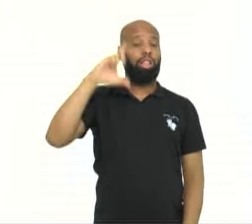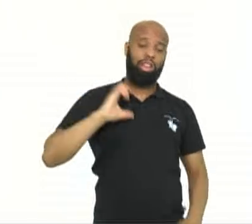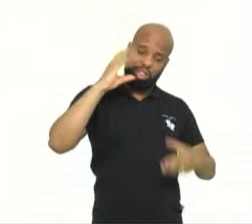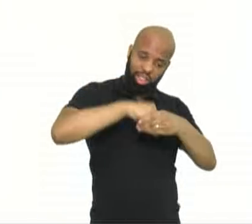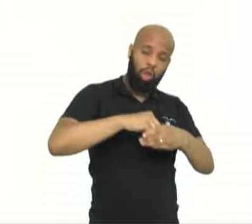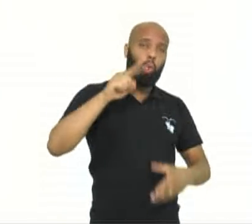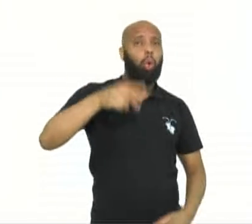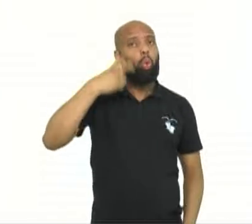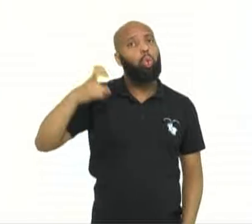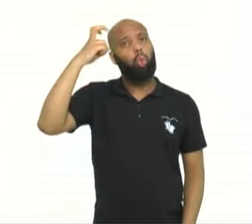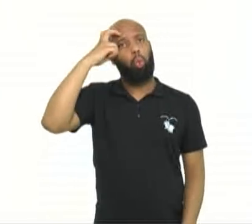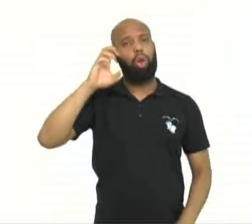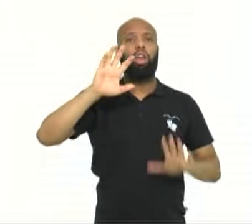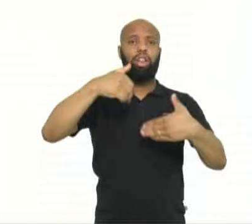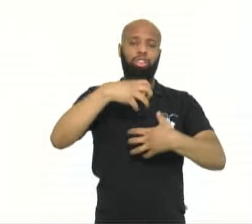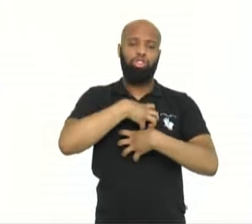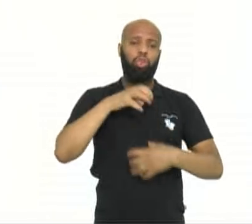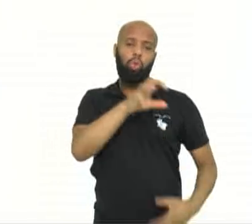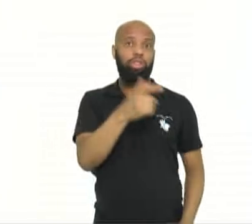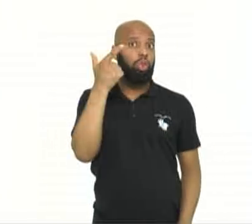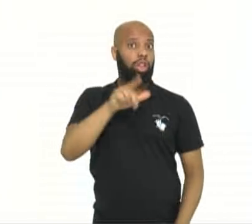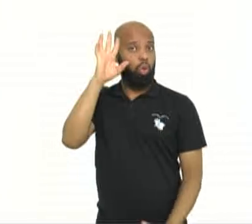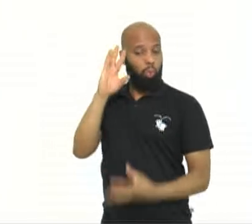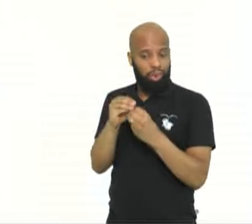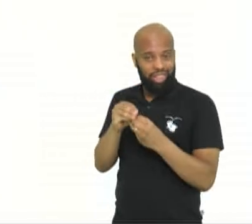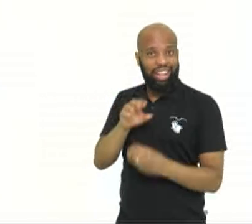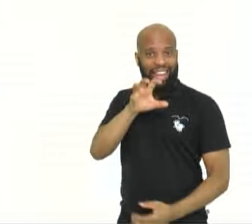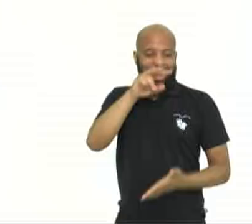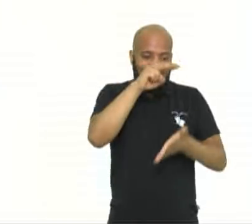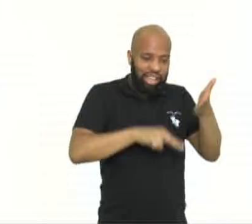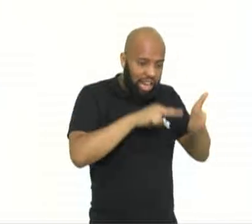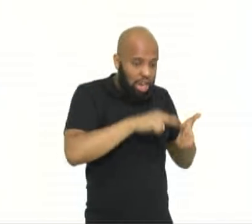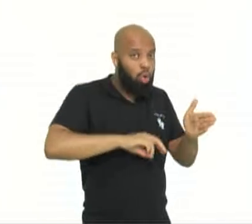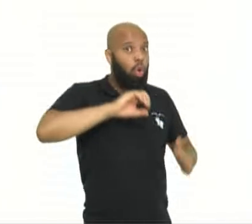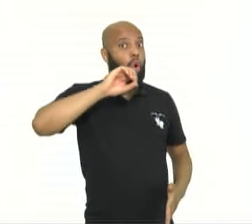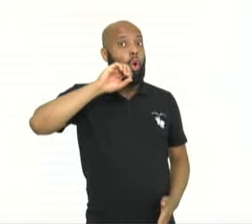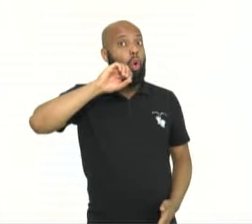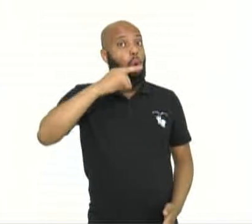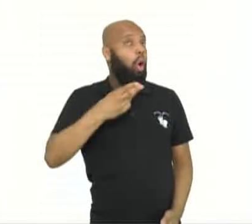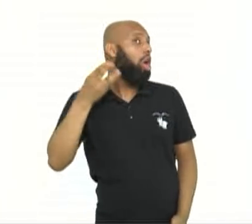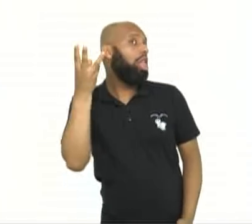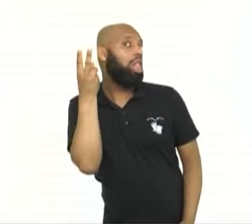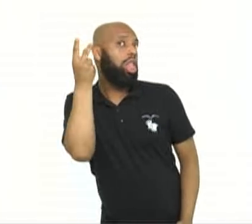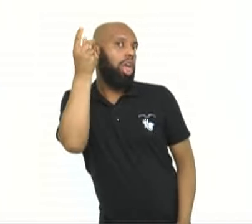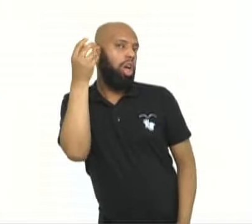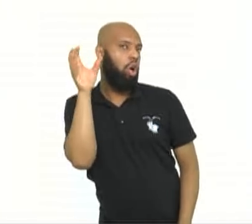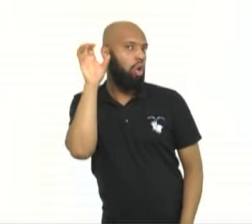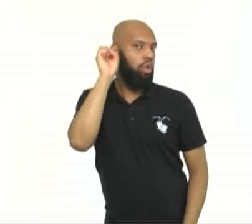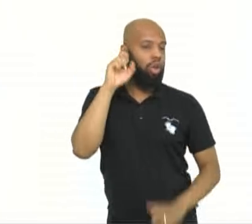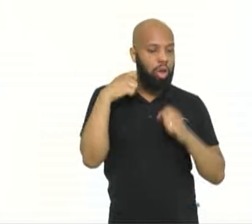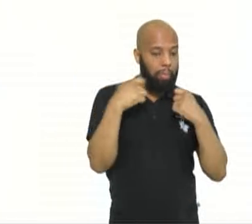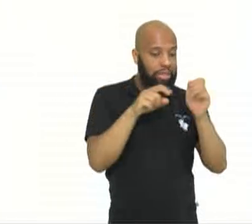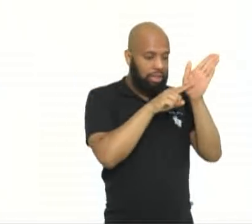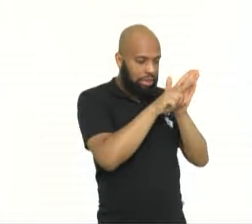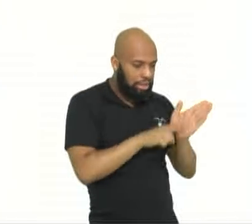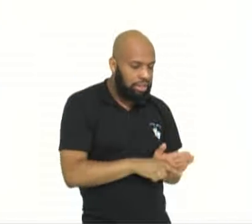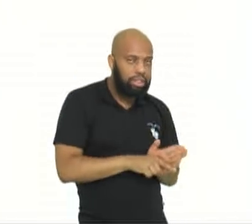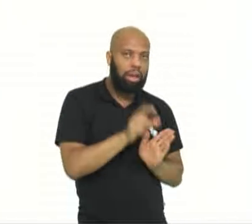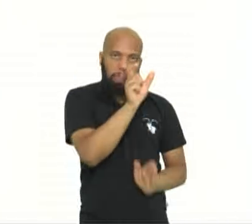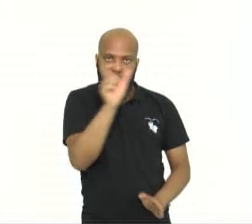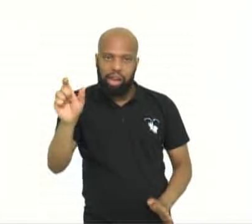tá? Dessa forma, para compreender o causo lido ou ouvido, é necessário pesquisar as palavras,